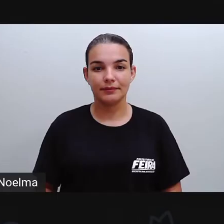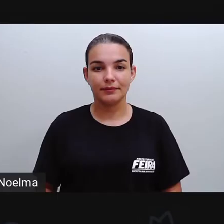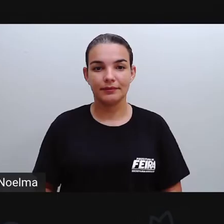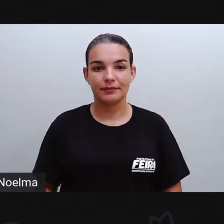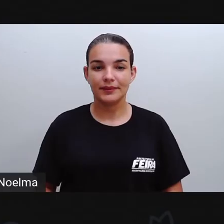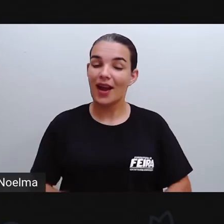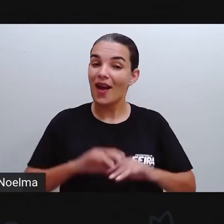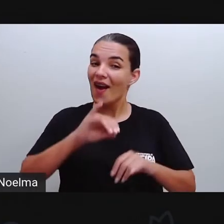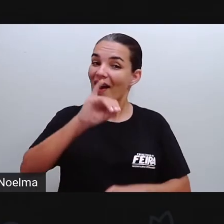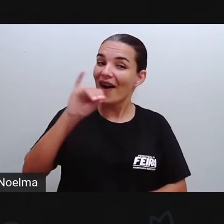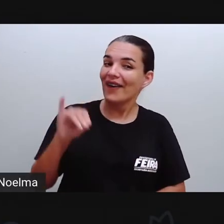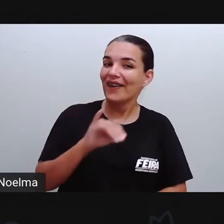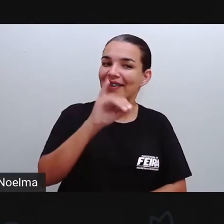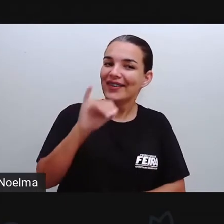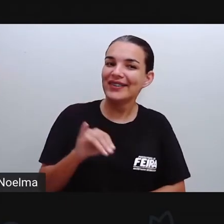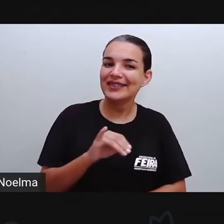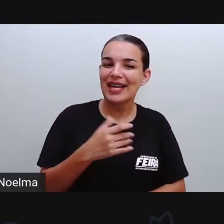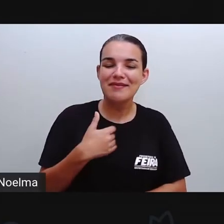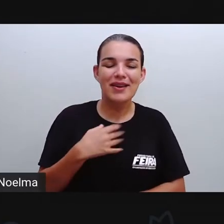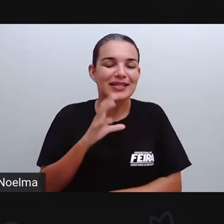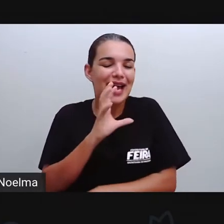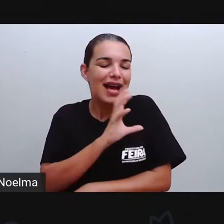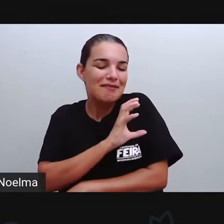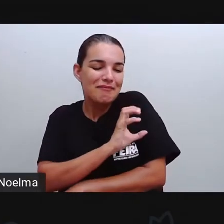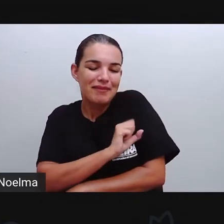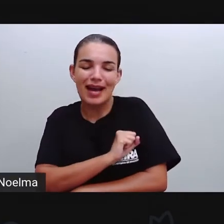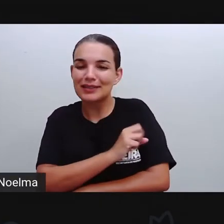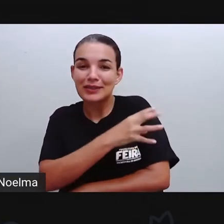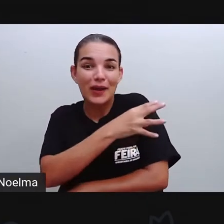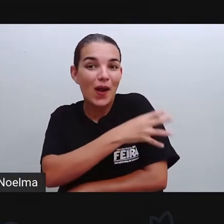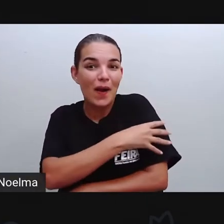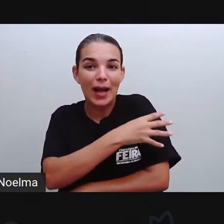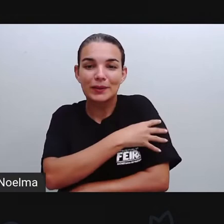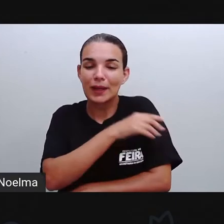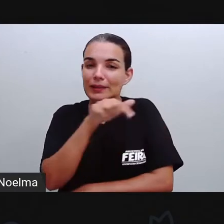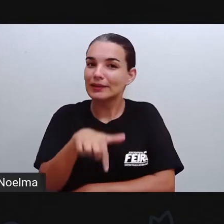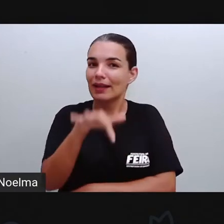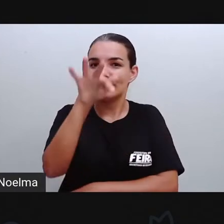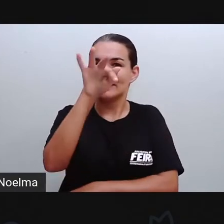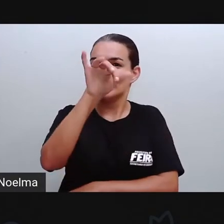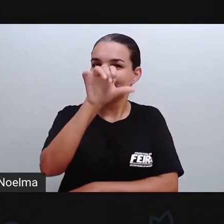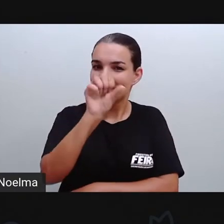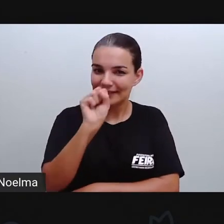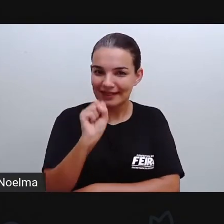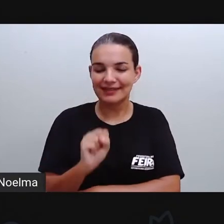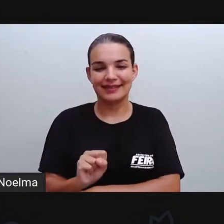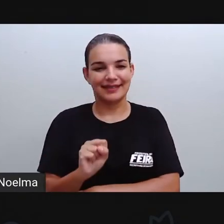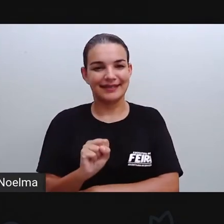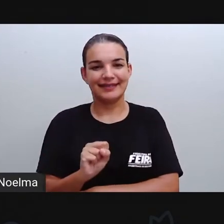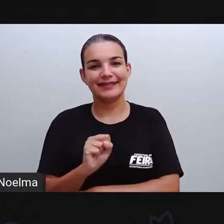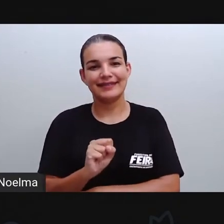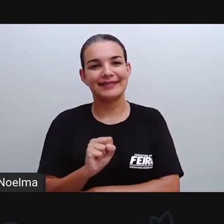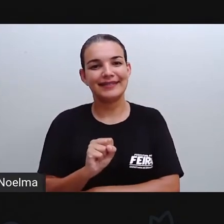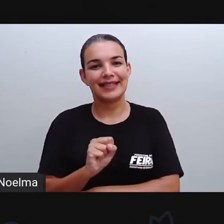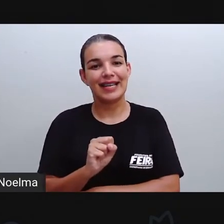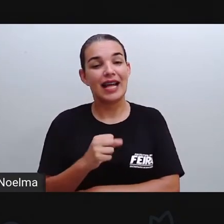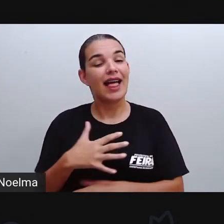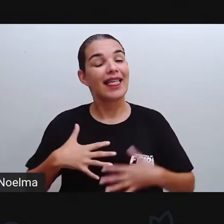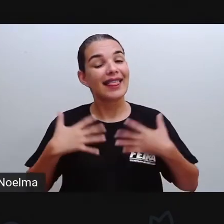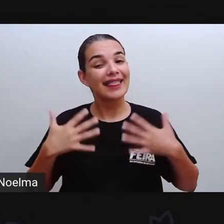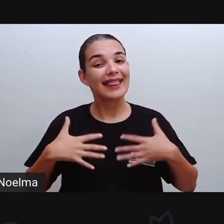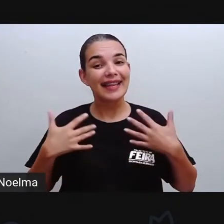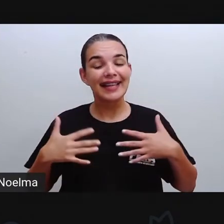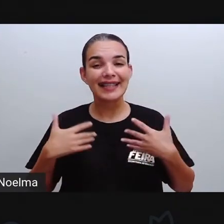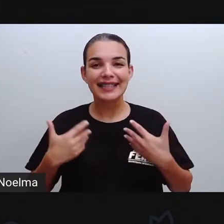Olá, amores, meus queridos e amados quartos anos da cidade de Feira de Santana. É com enorme